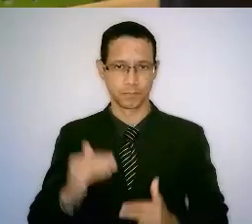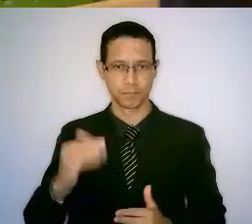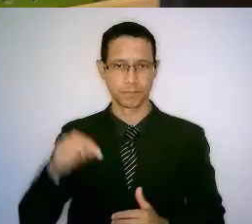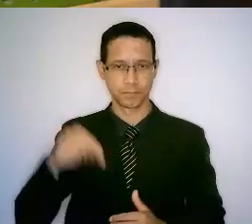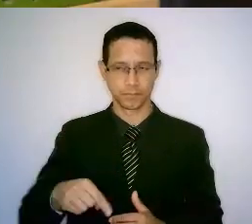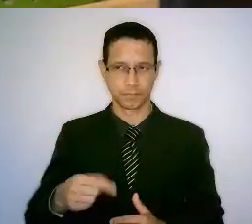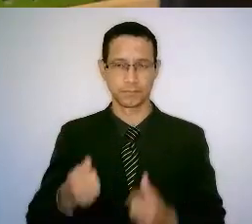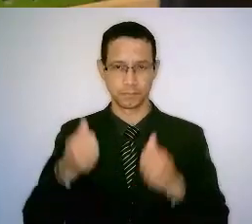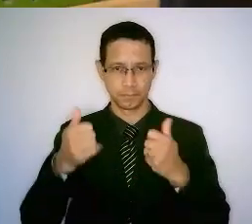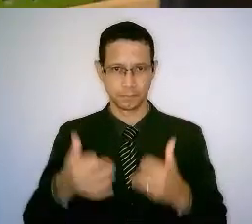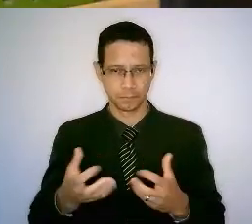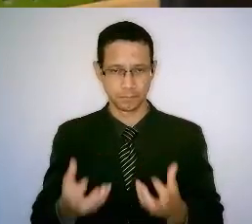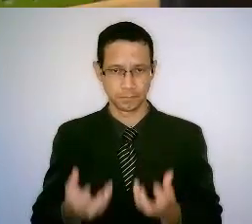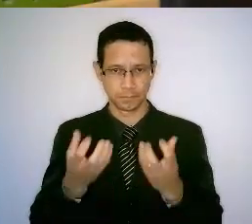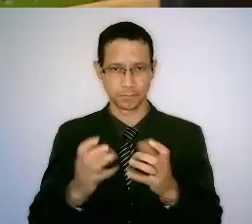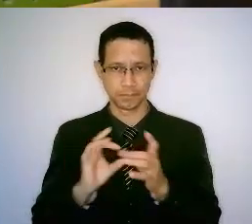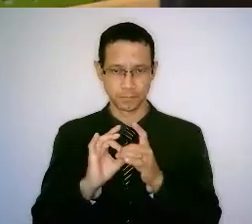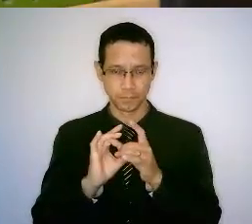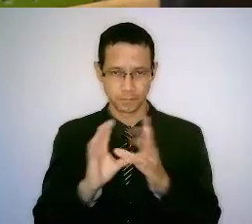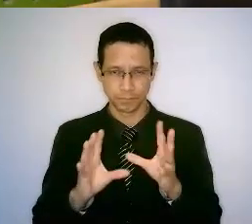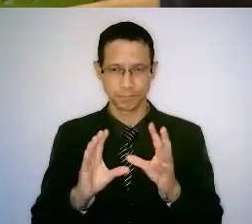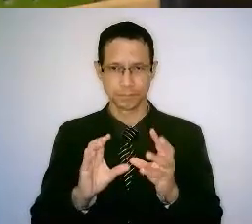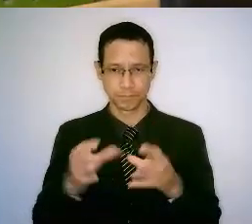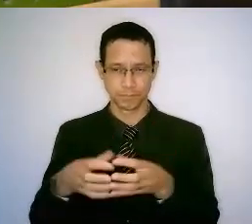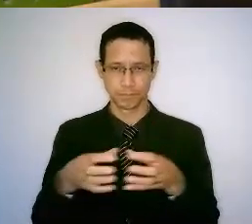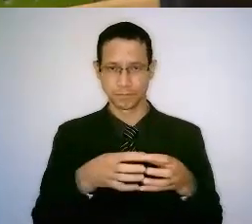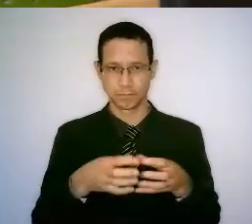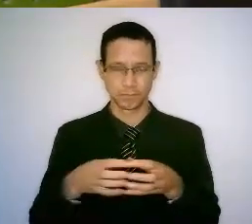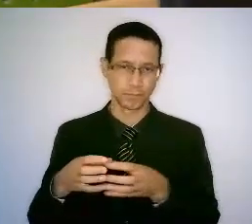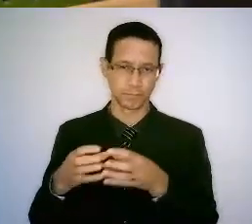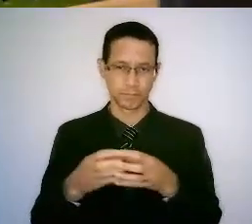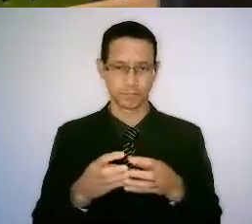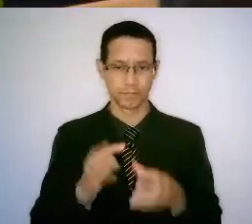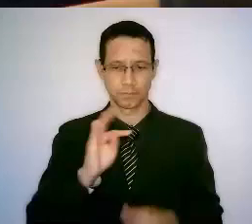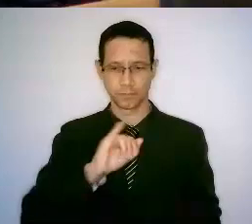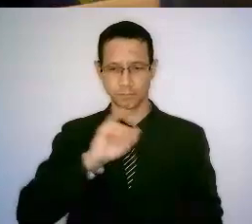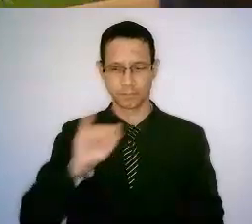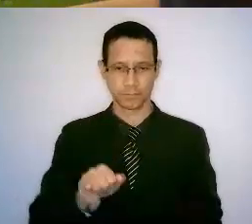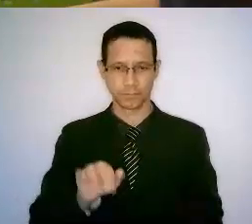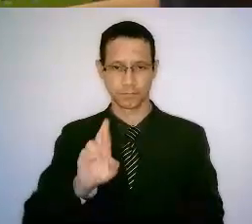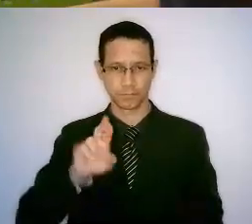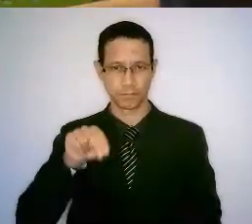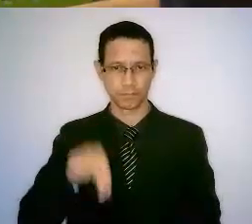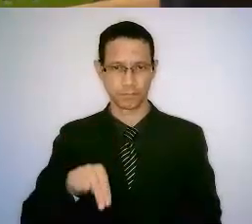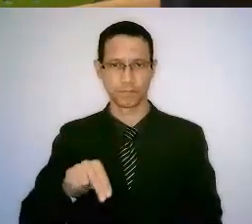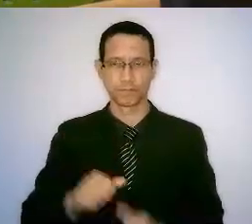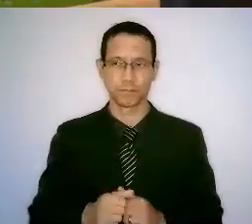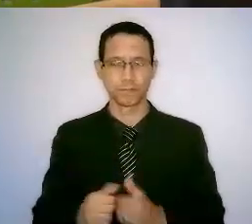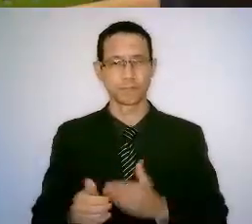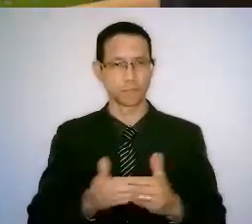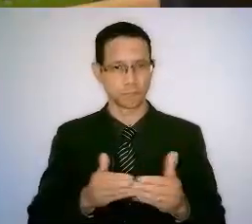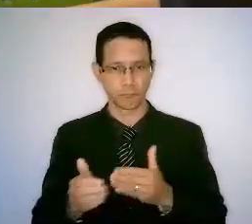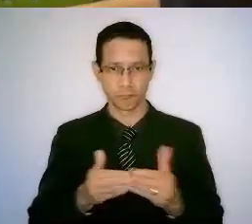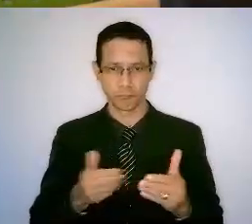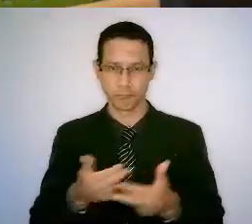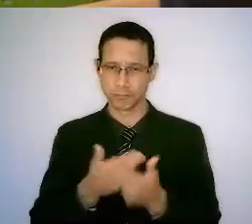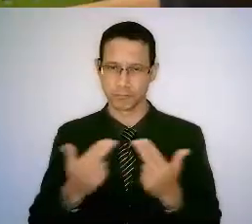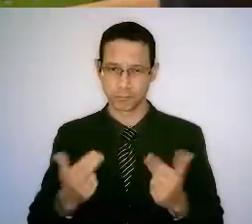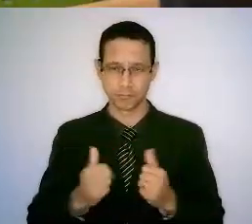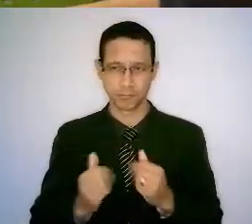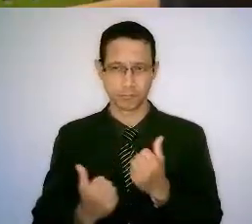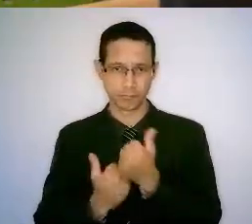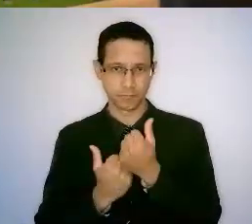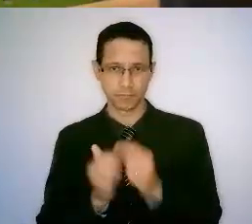deixo à disposição toda a equipe do Tribunal de Justiça do Estado, para qualquer auxílio